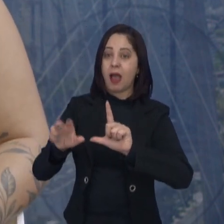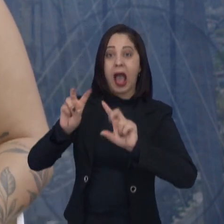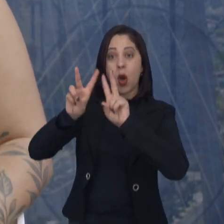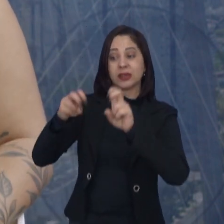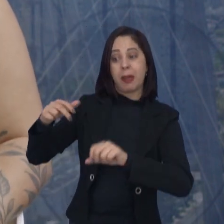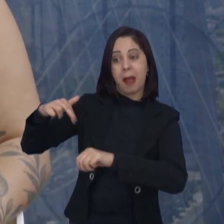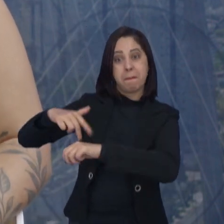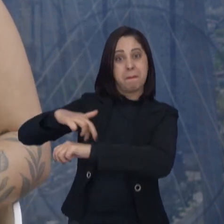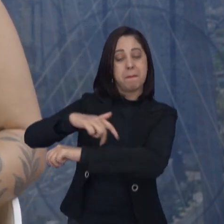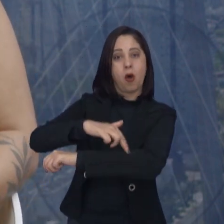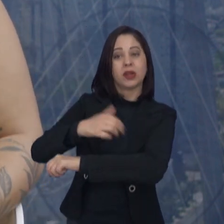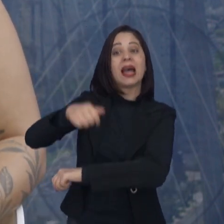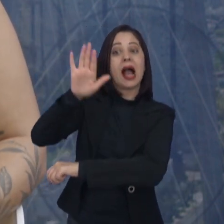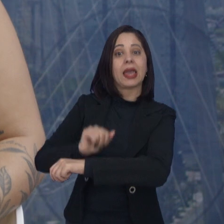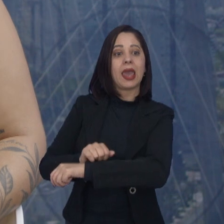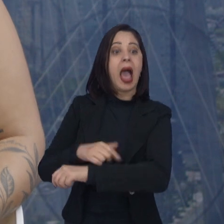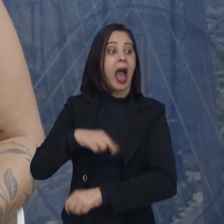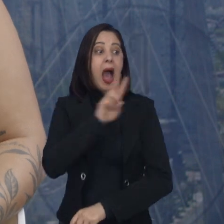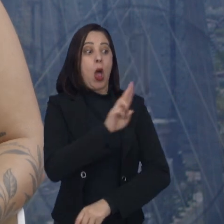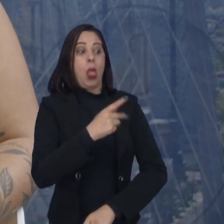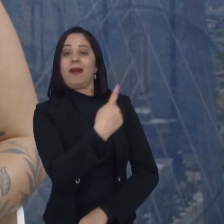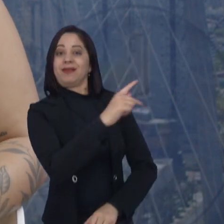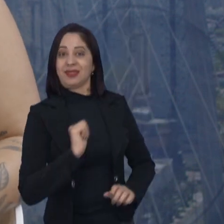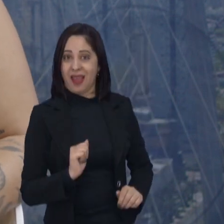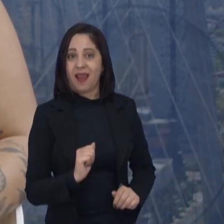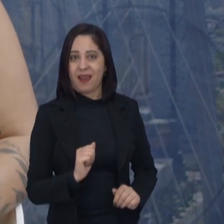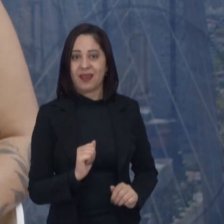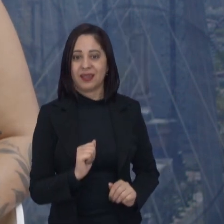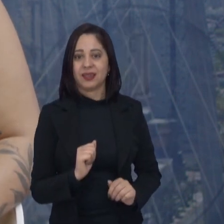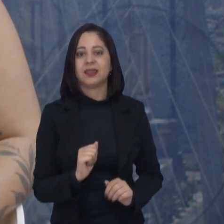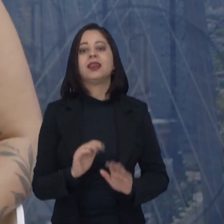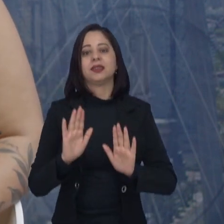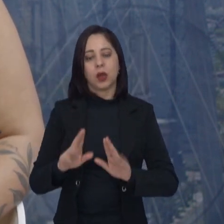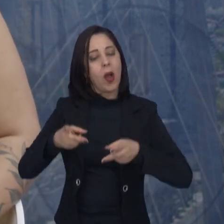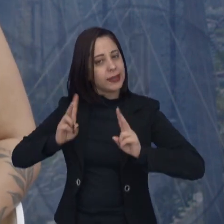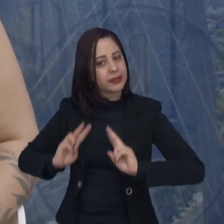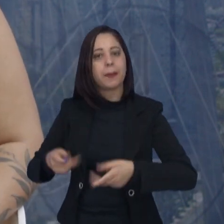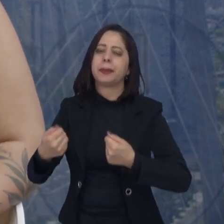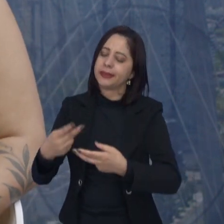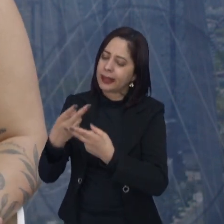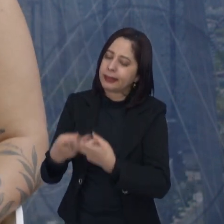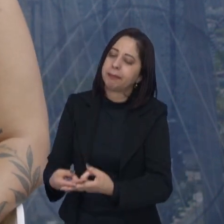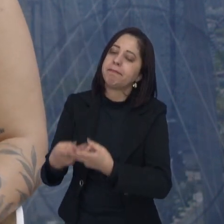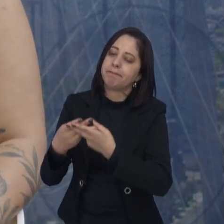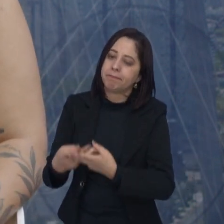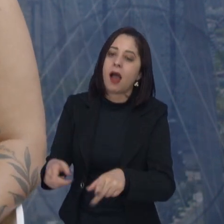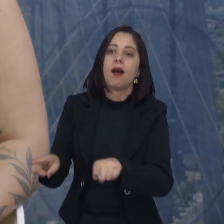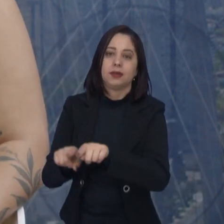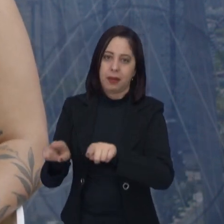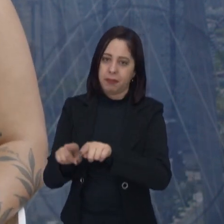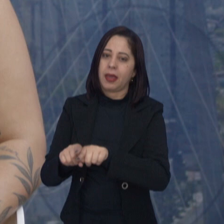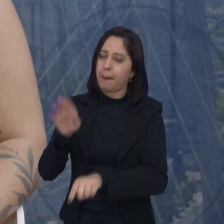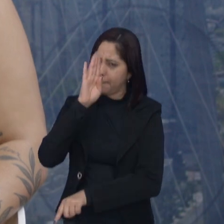com você. Então, trazer essa personalidade, essa constância e a credibilidade, né, e ter paciência, eu acho que são fundamentais,